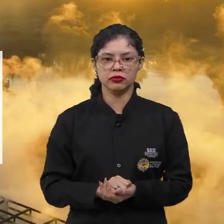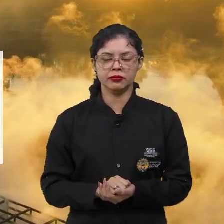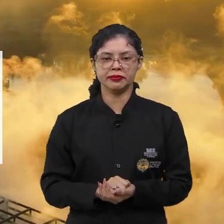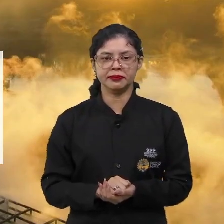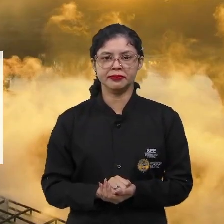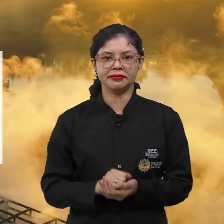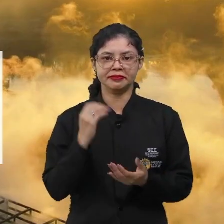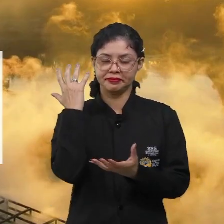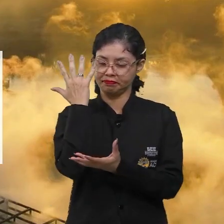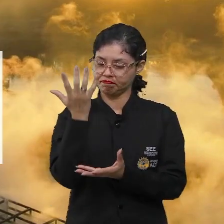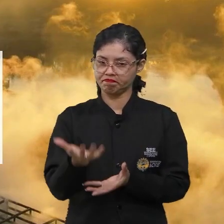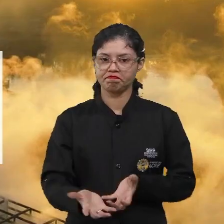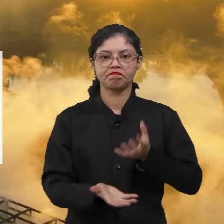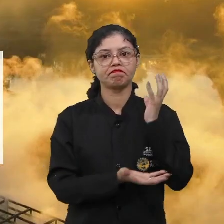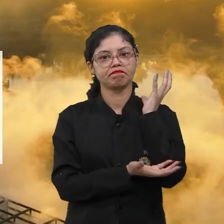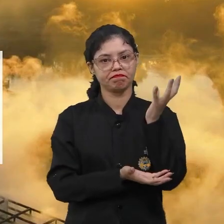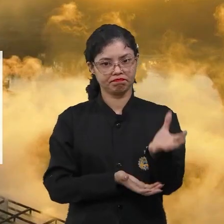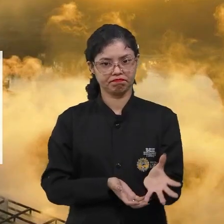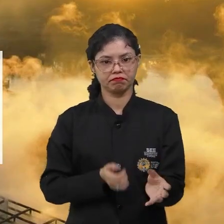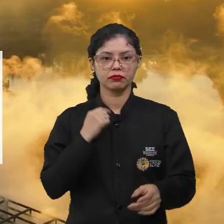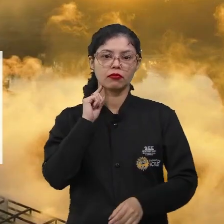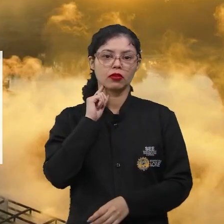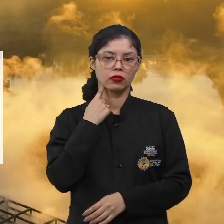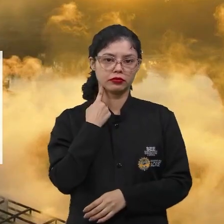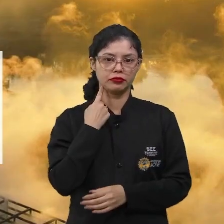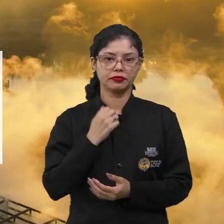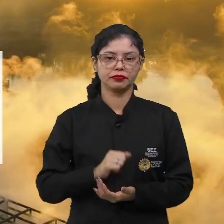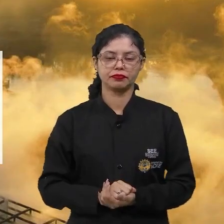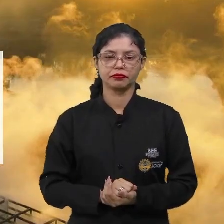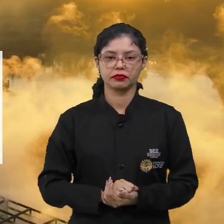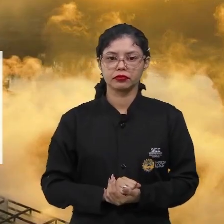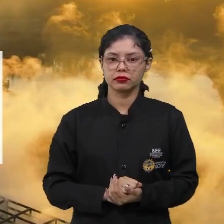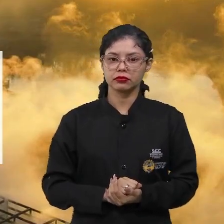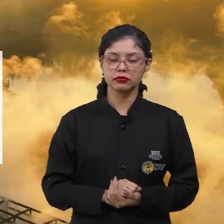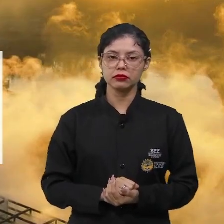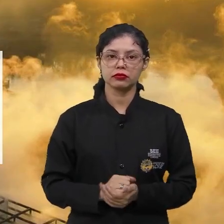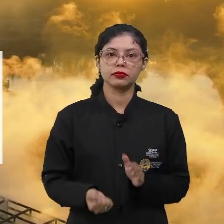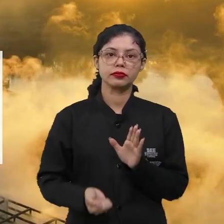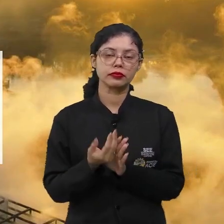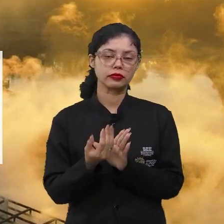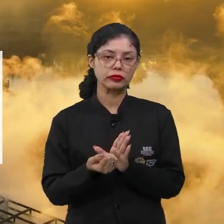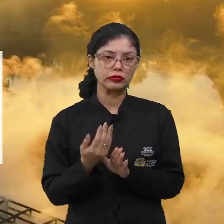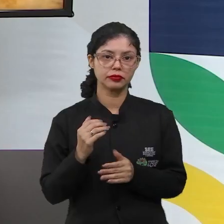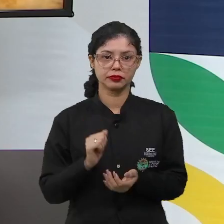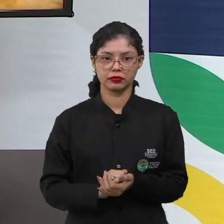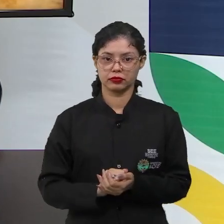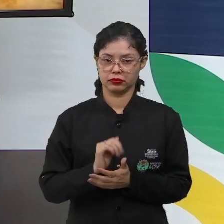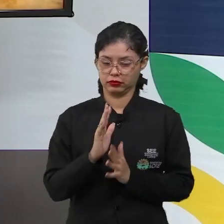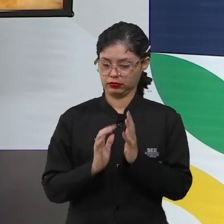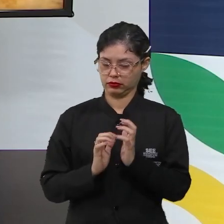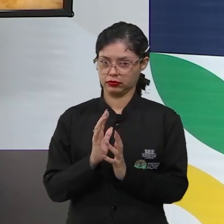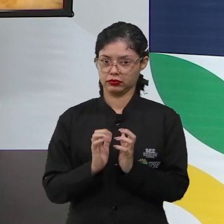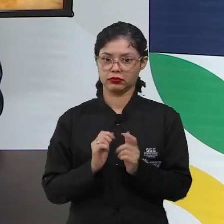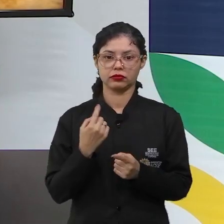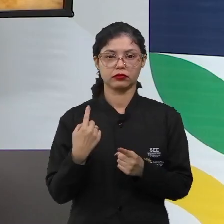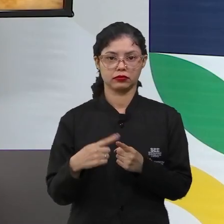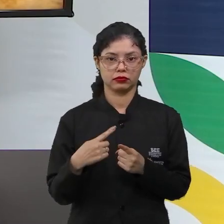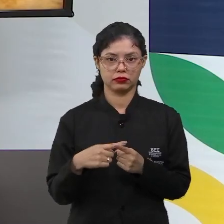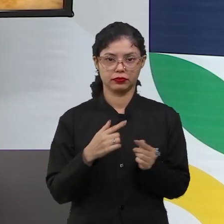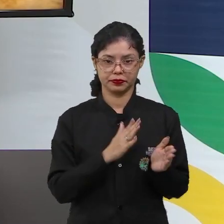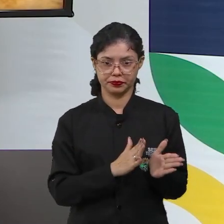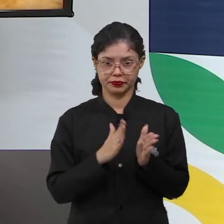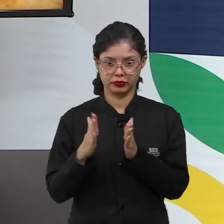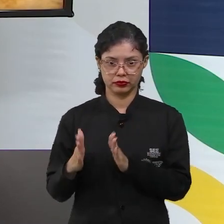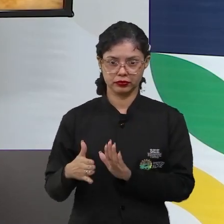questão do desmatamento e da poluição. Então, isso vai gerar conflito justamente por conta dessa